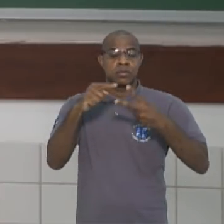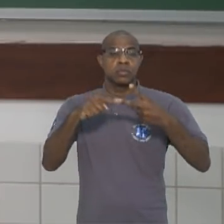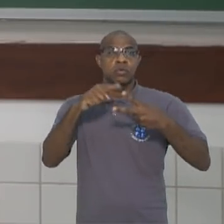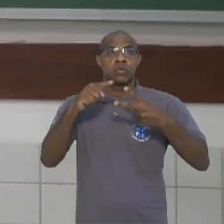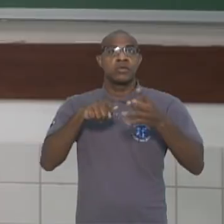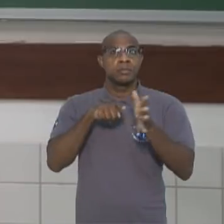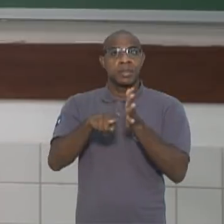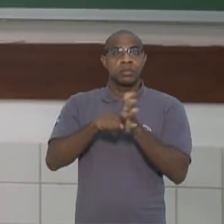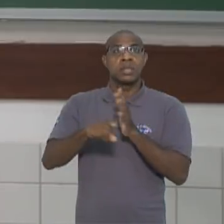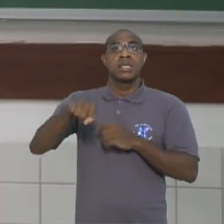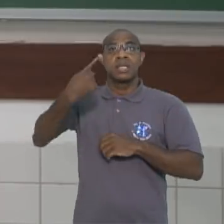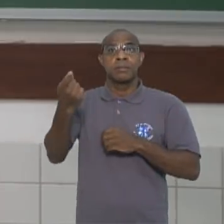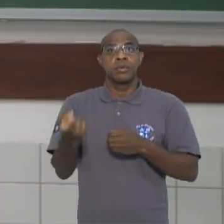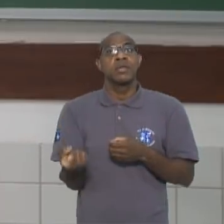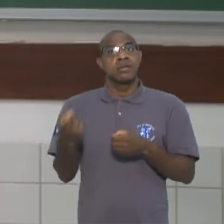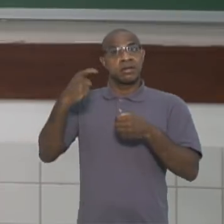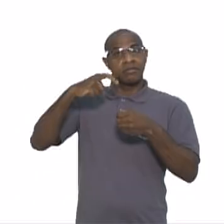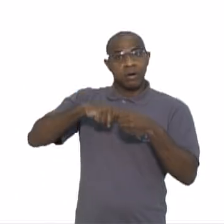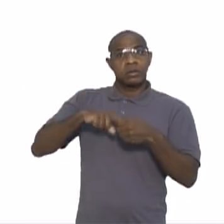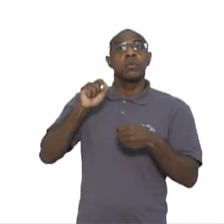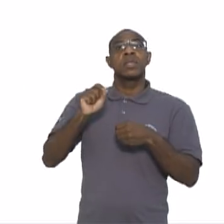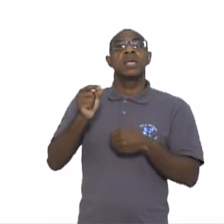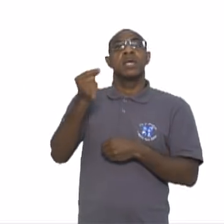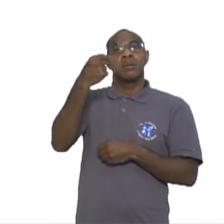e a gente já volta na sequência com a correção.